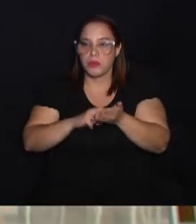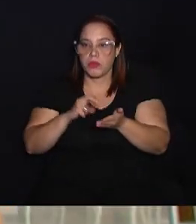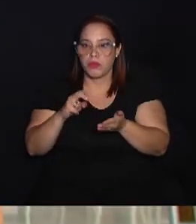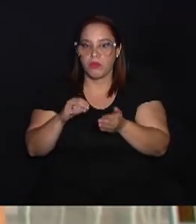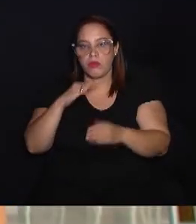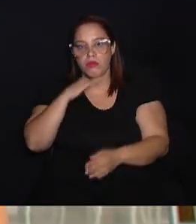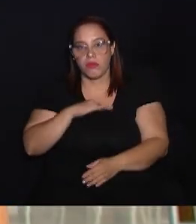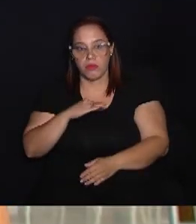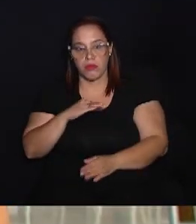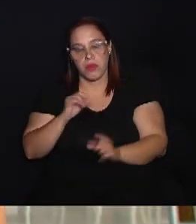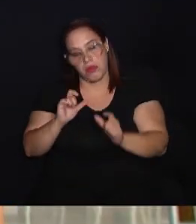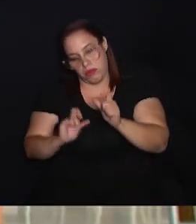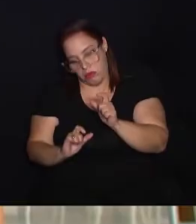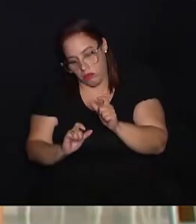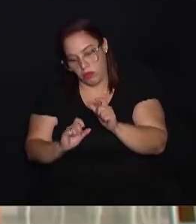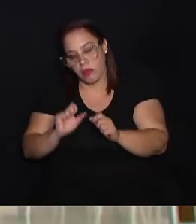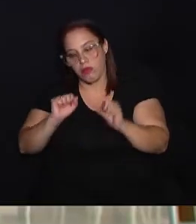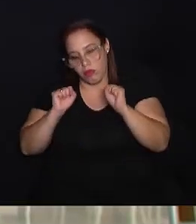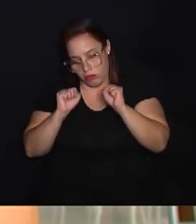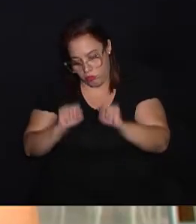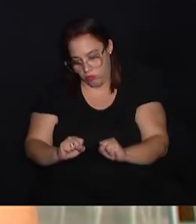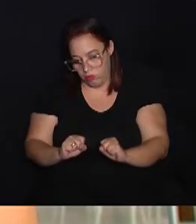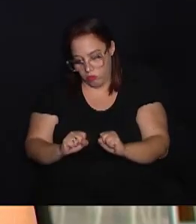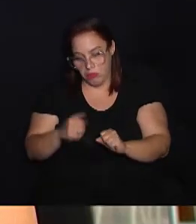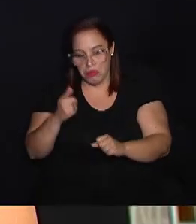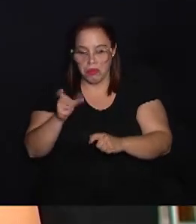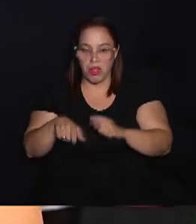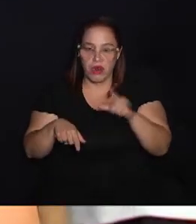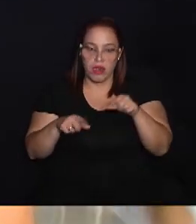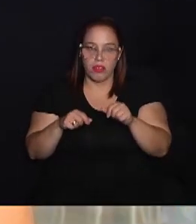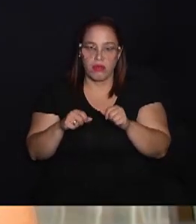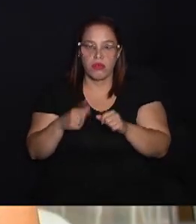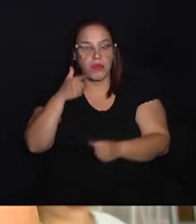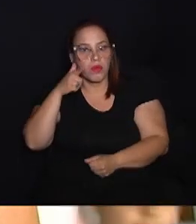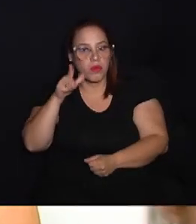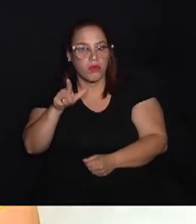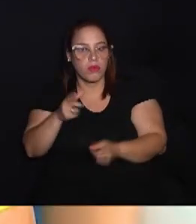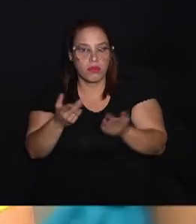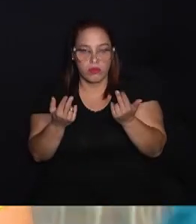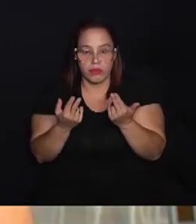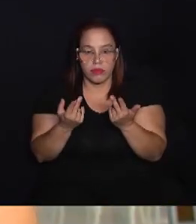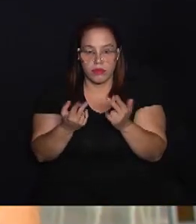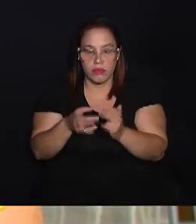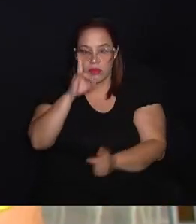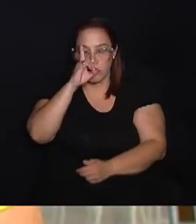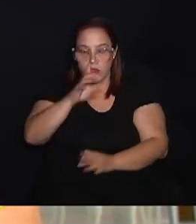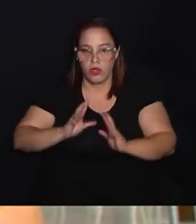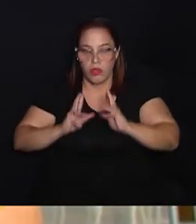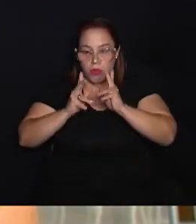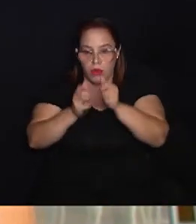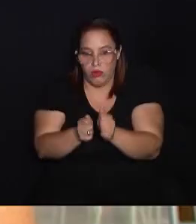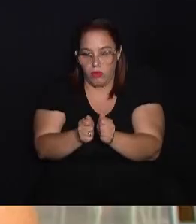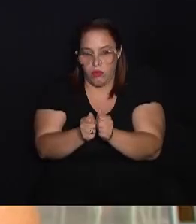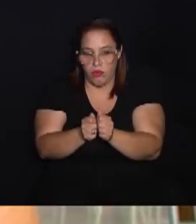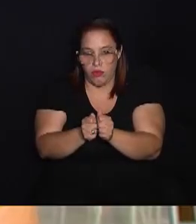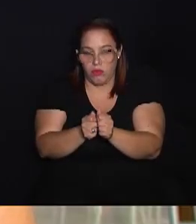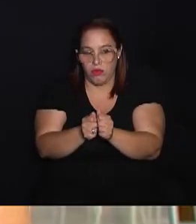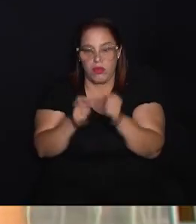com alguma dificuldade. 29 eleitores e eleitoras das 4.027 pessoas que votam aqui na universidade